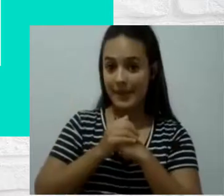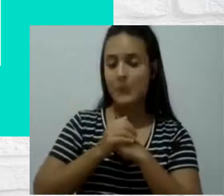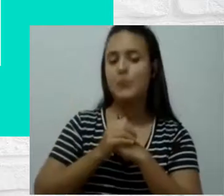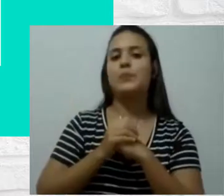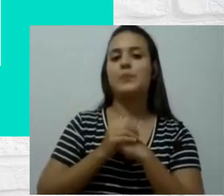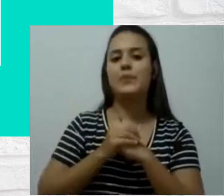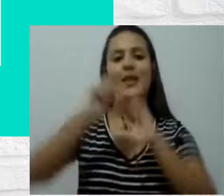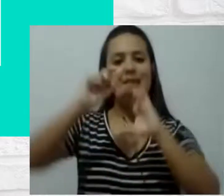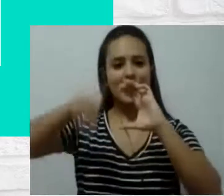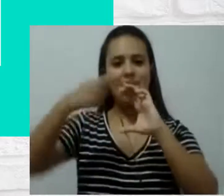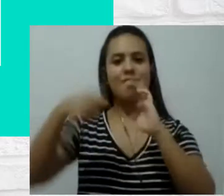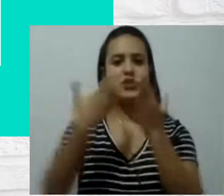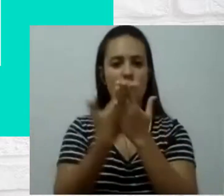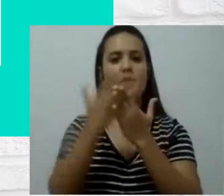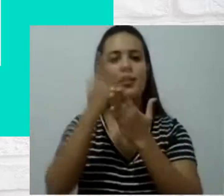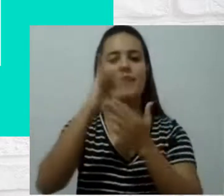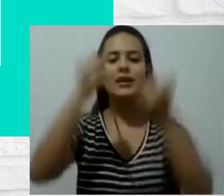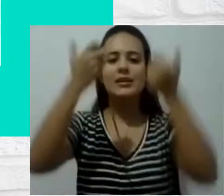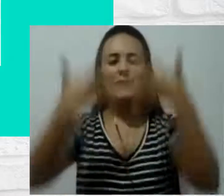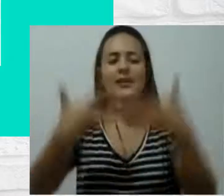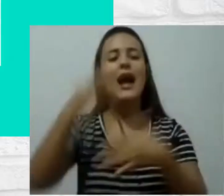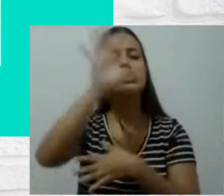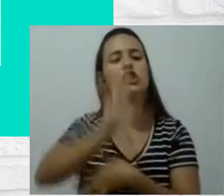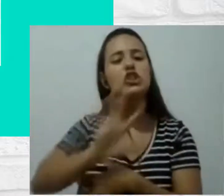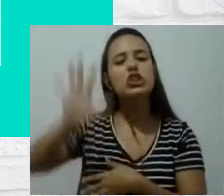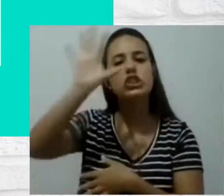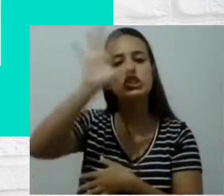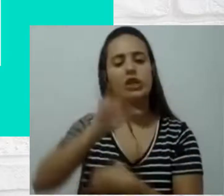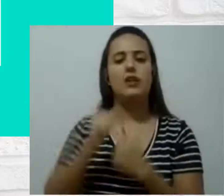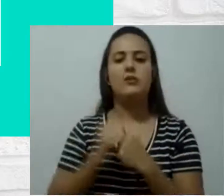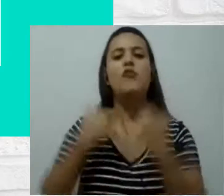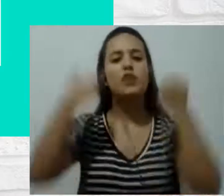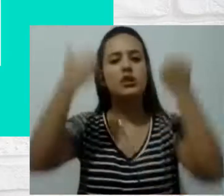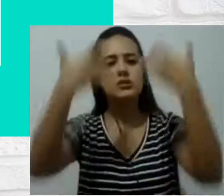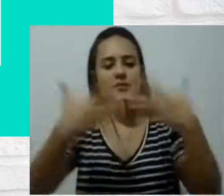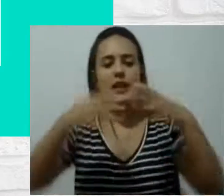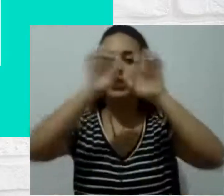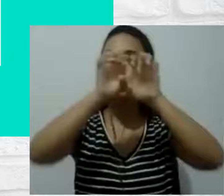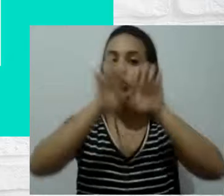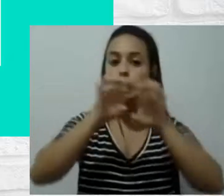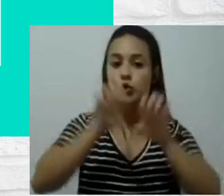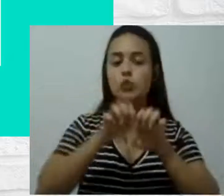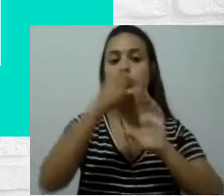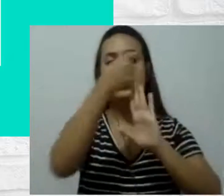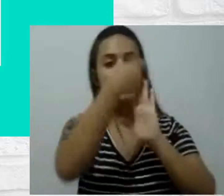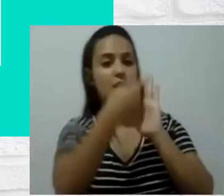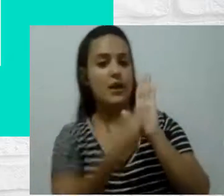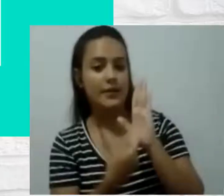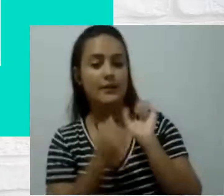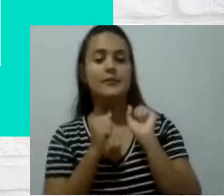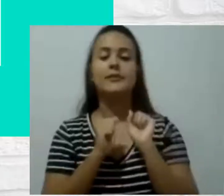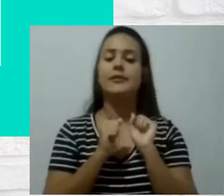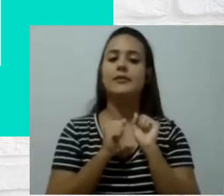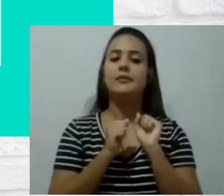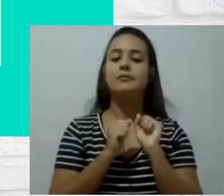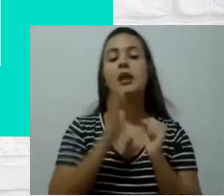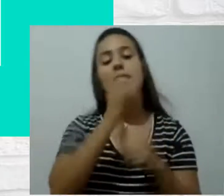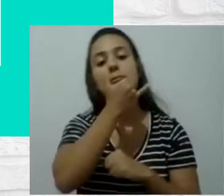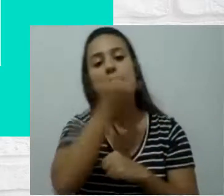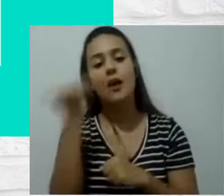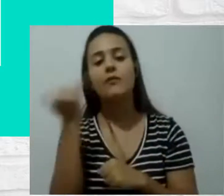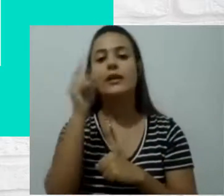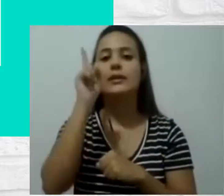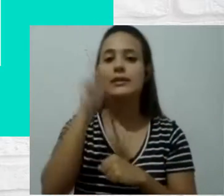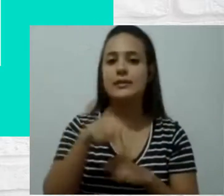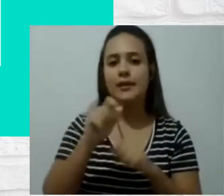certo? E, primeiramente, nessa primeira videoaula, nós vamos começar de maneira mais geral. Eu vou falar para vocês